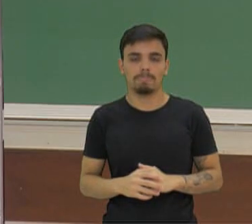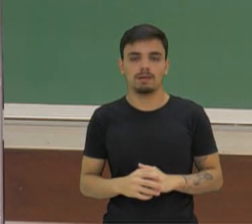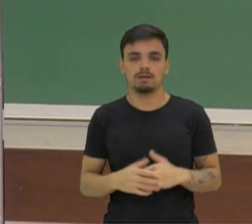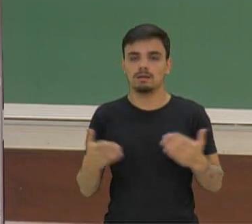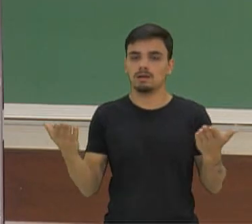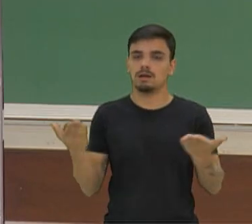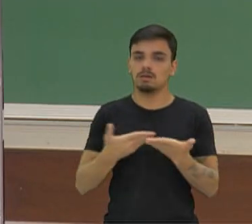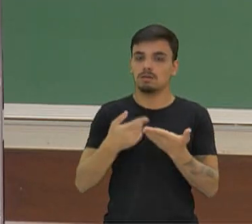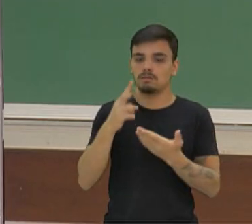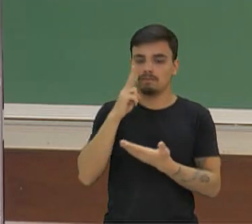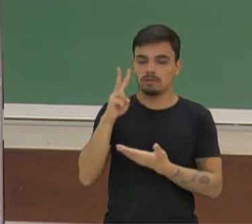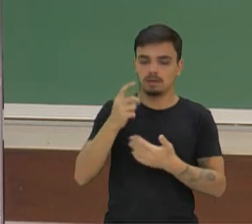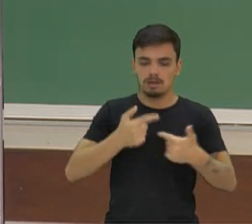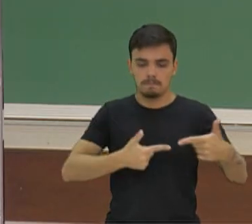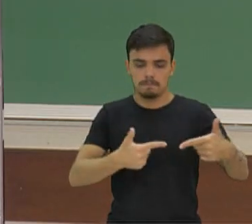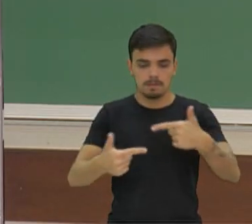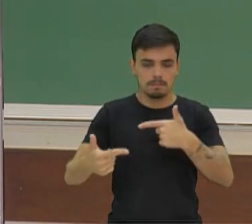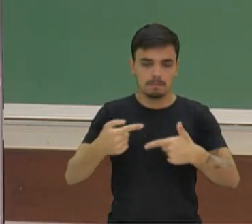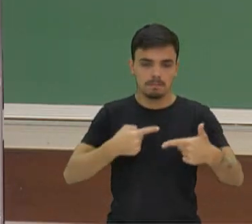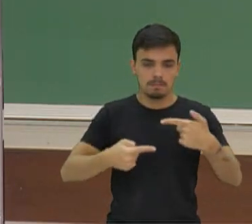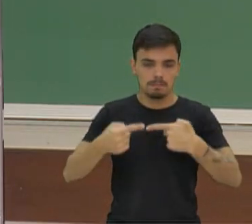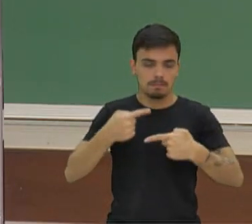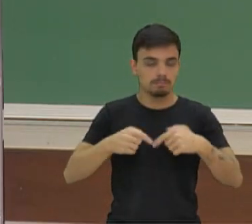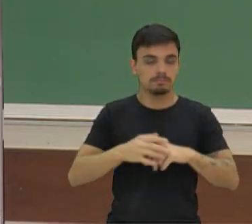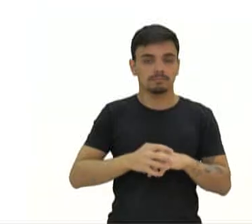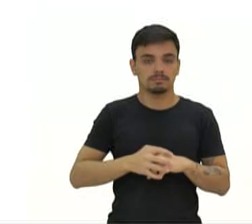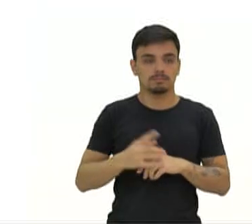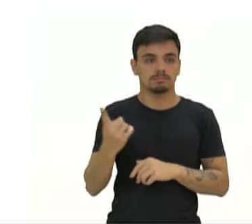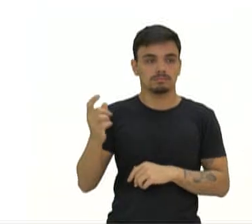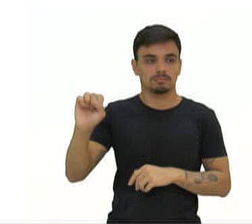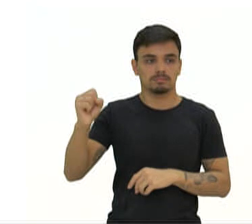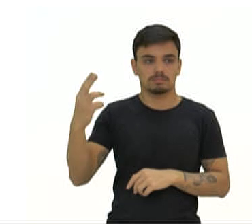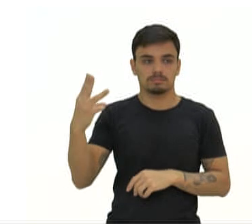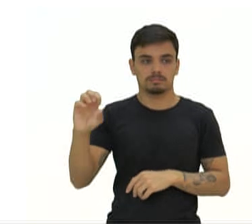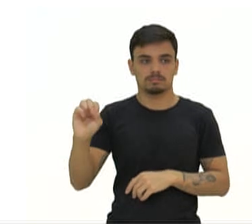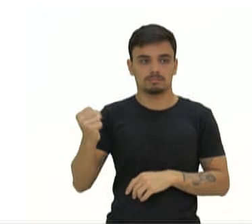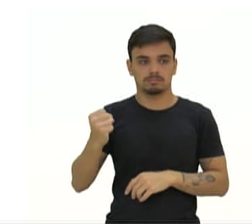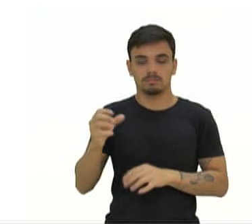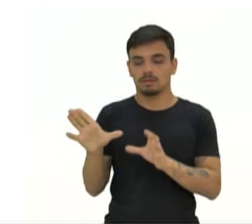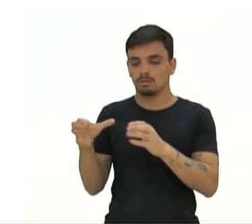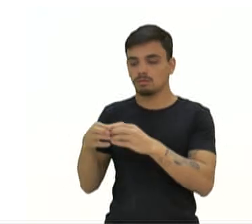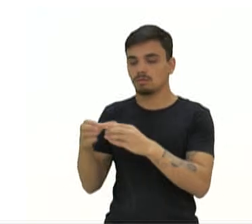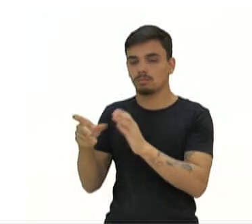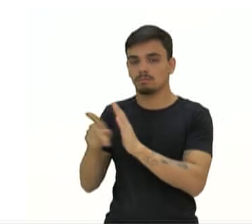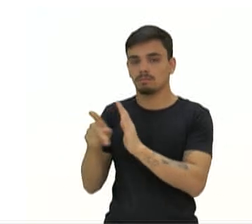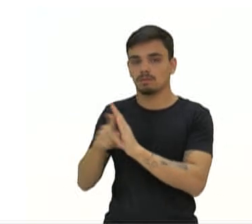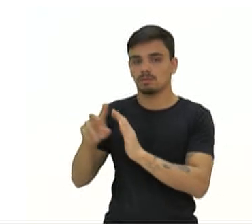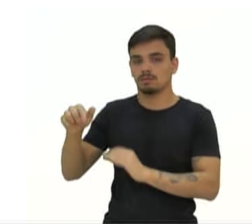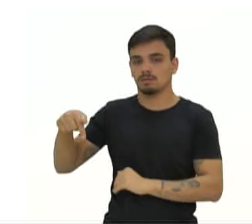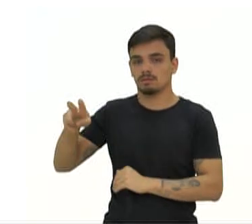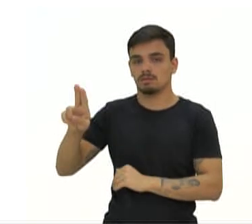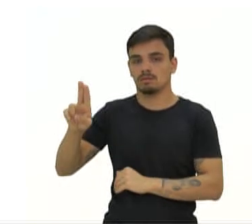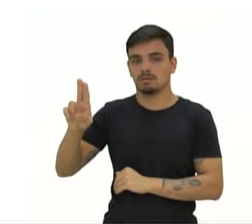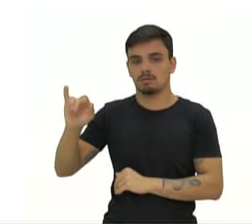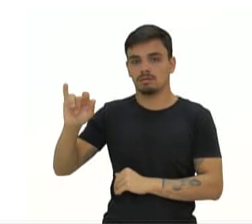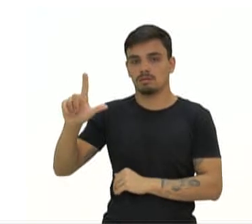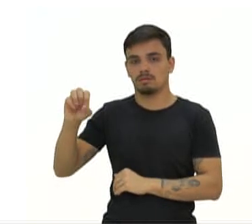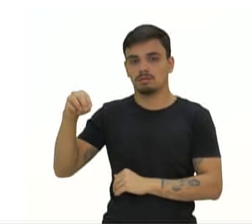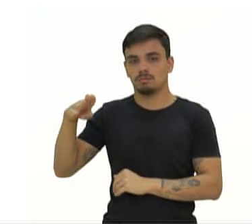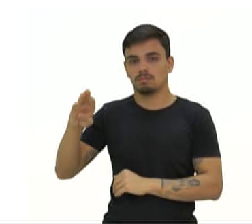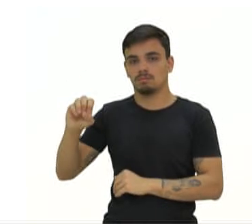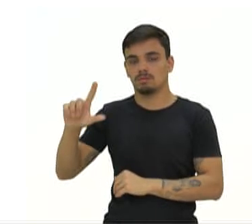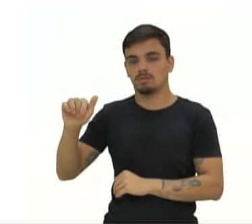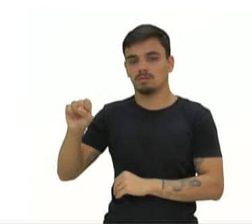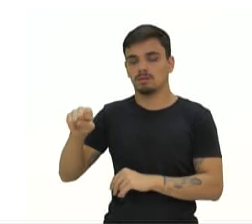Vamos para o conflito. Em 1838, grupos formados por quilombolas, vaqueiros e populares, liderados